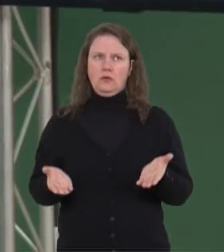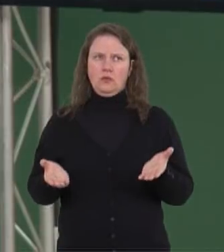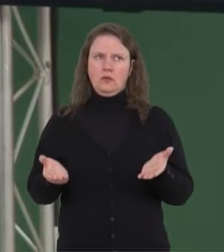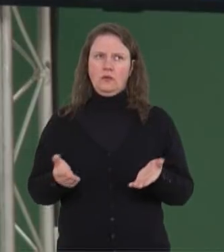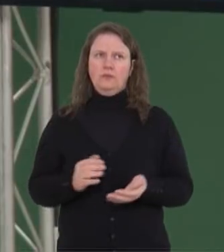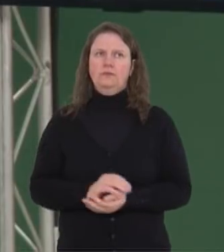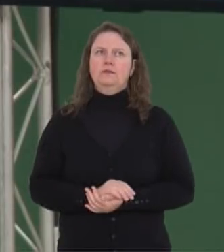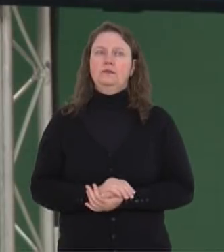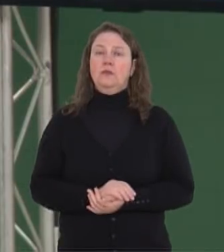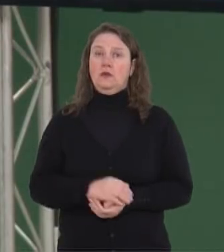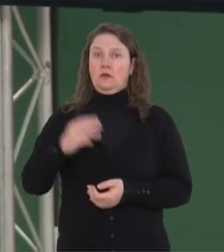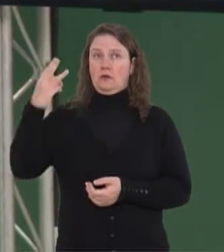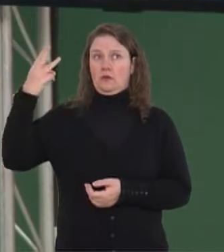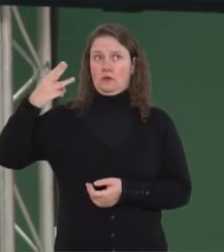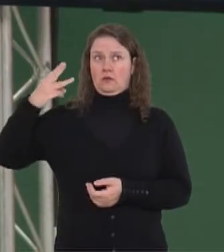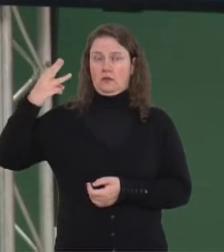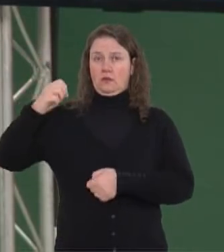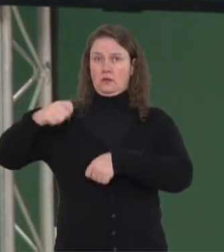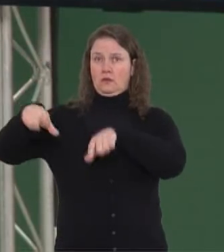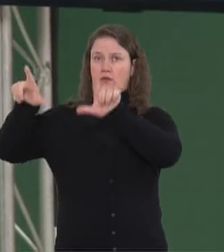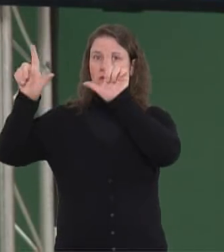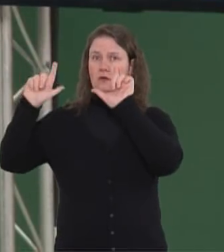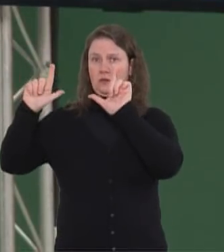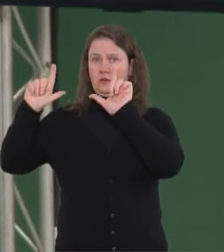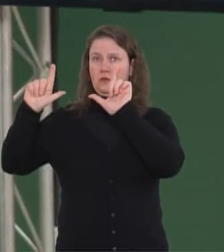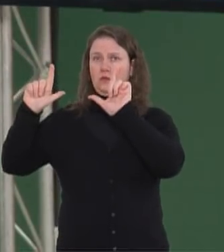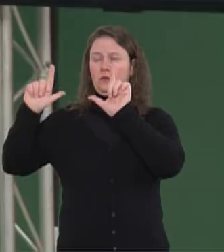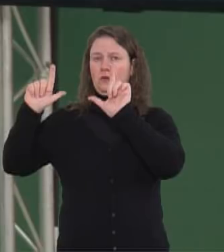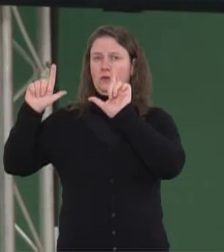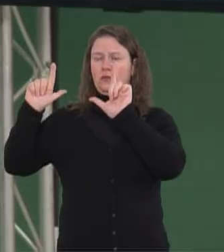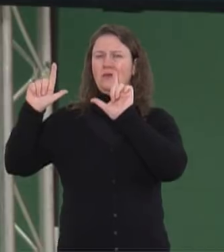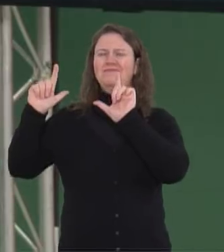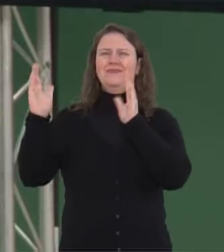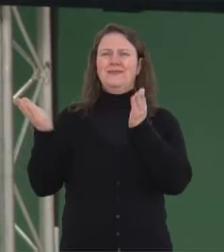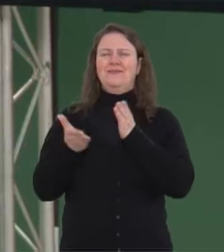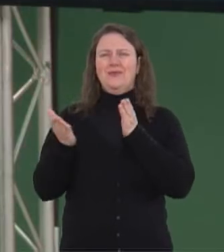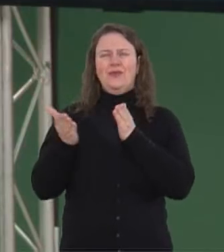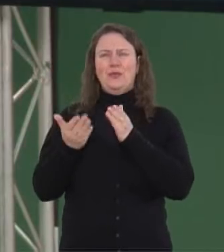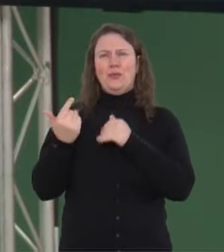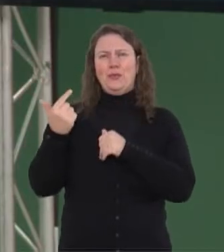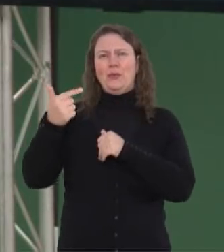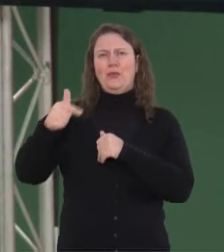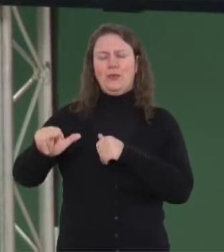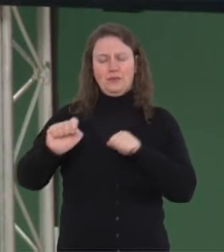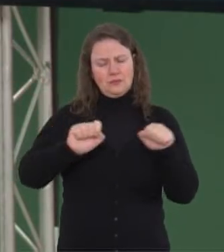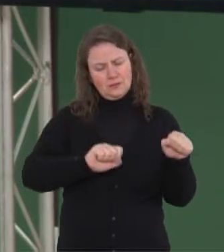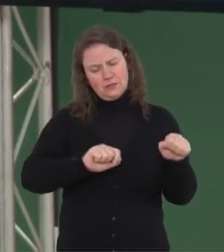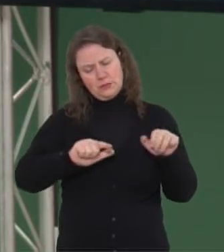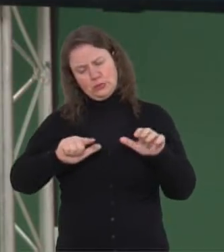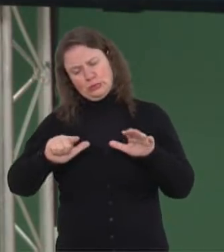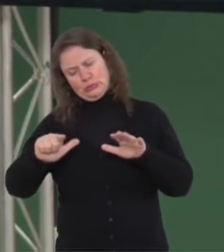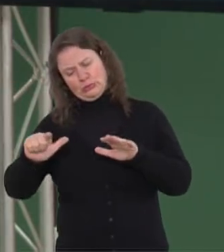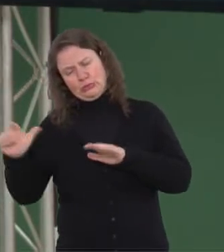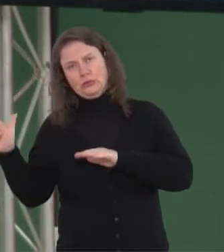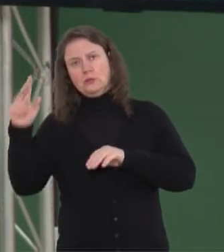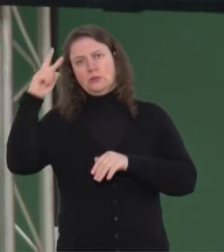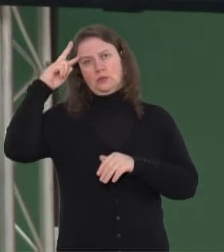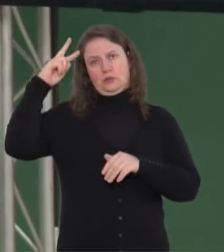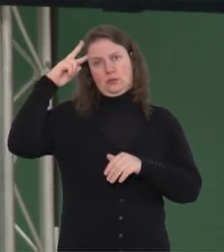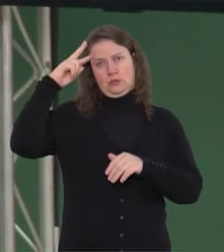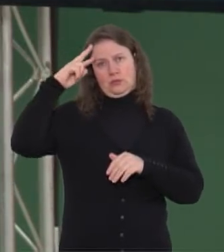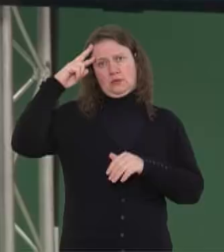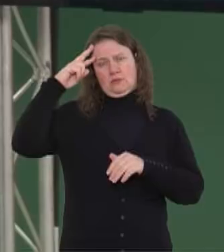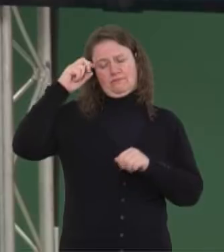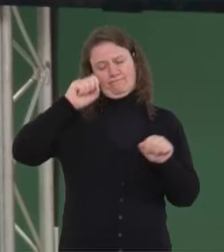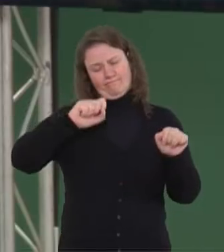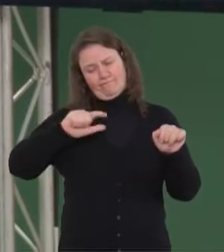another Monday? É hora de encararmos mais uma segunda-feira. Ou